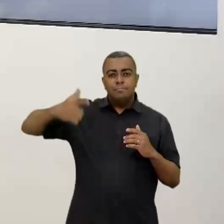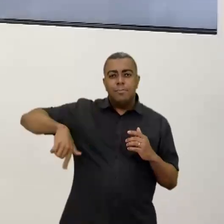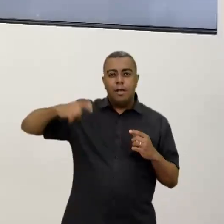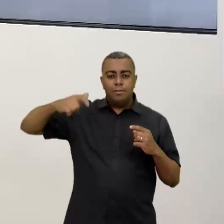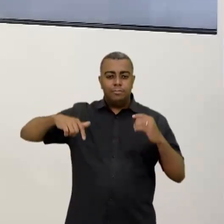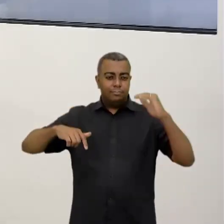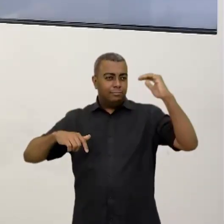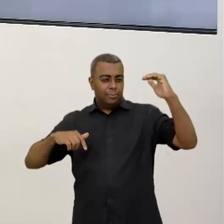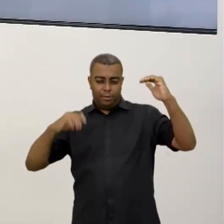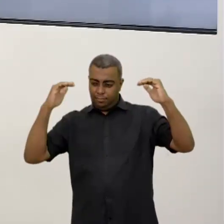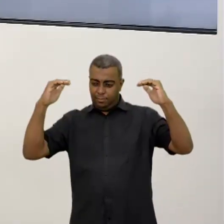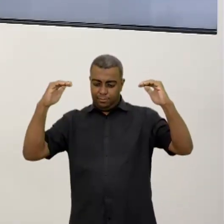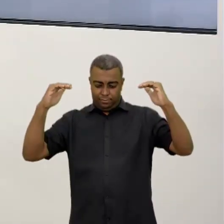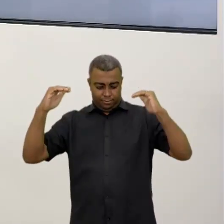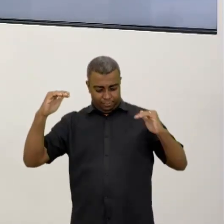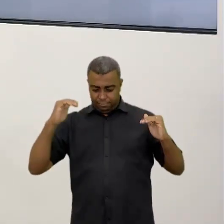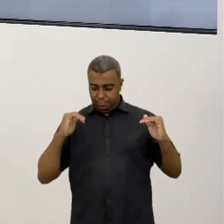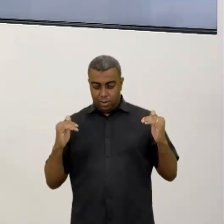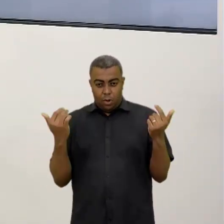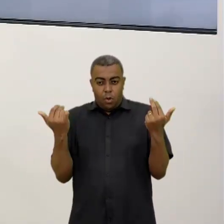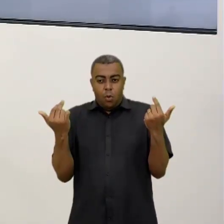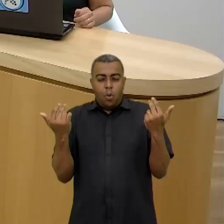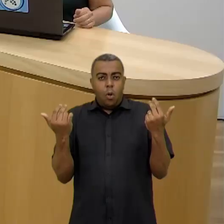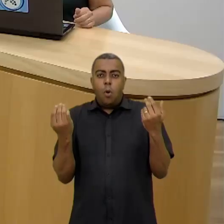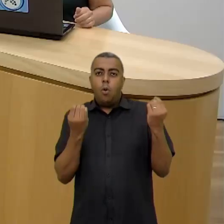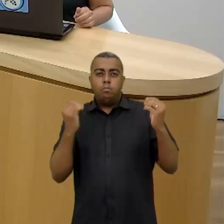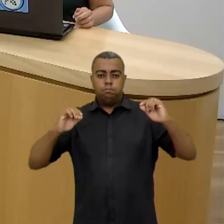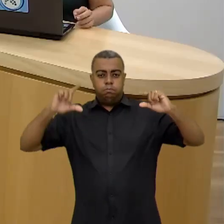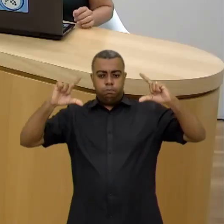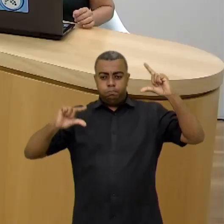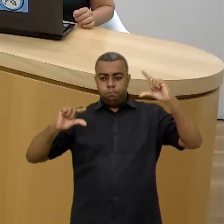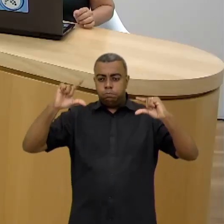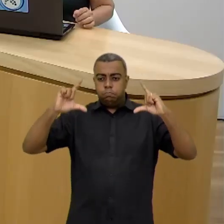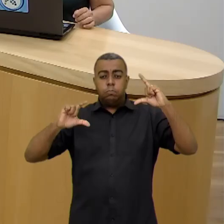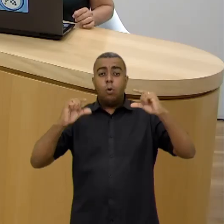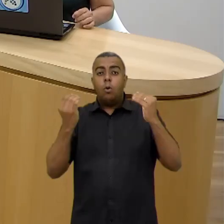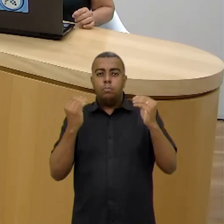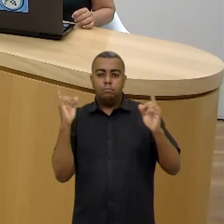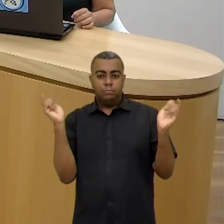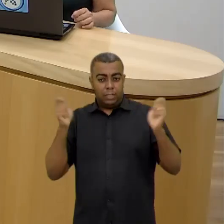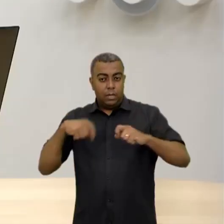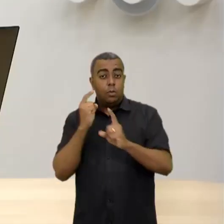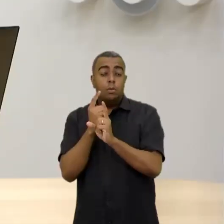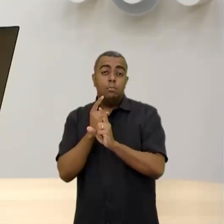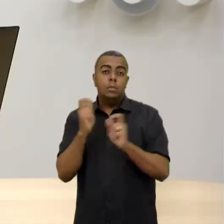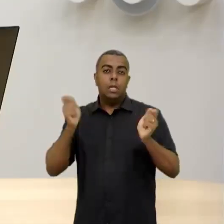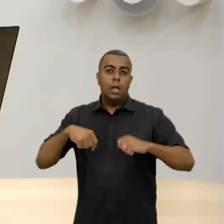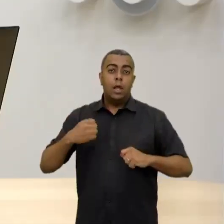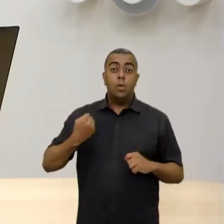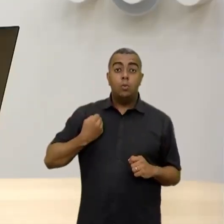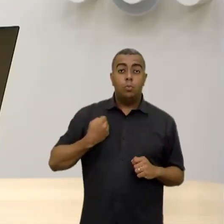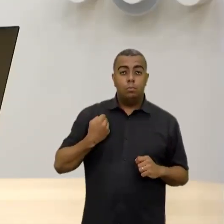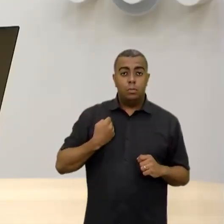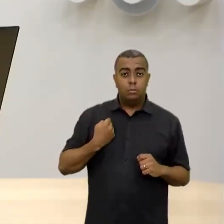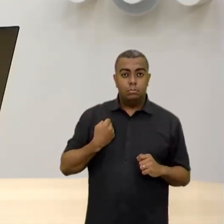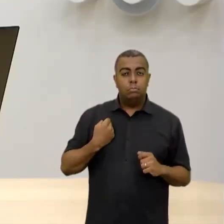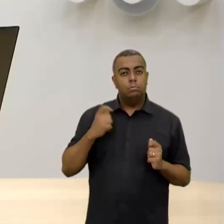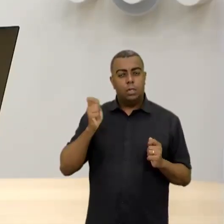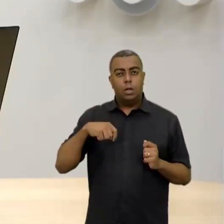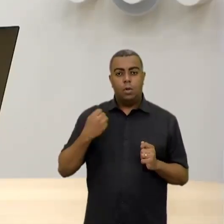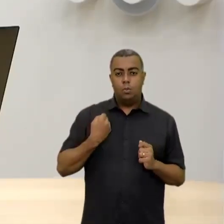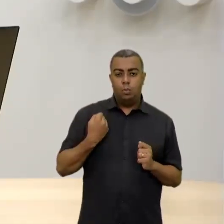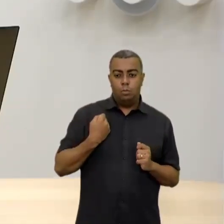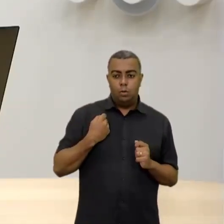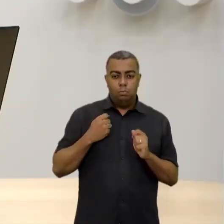um segmento é maior que o outro. É isso que ele quer saber. Com certeza. E aí a gente vai ter um número, que pode ser um número inteiro, se você